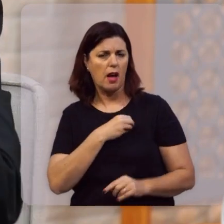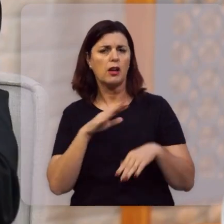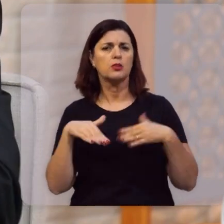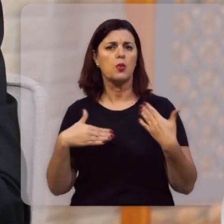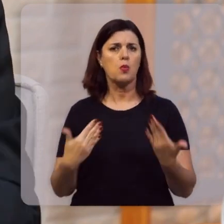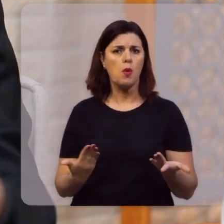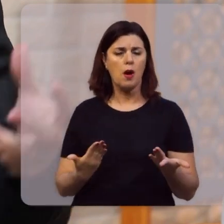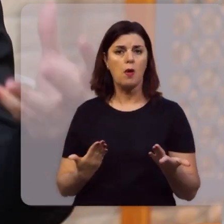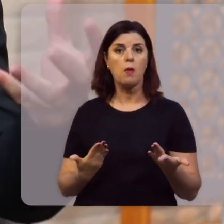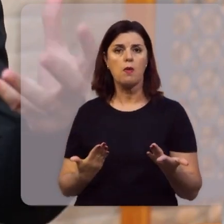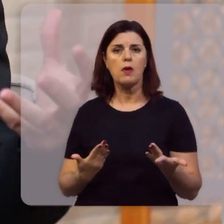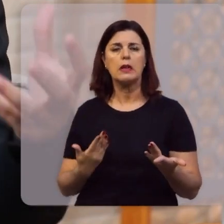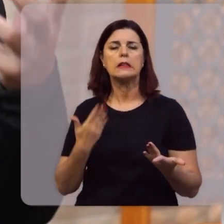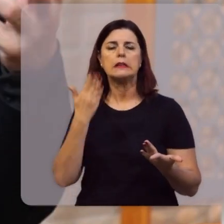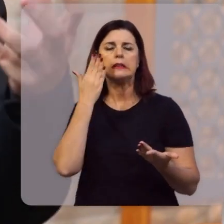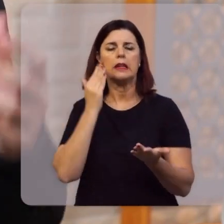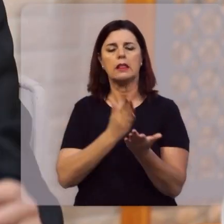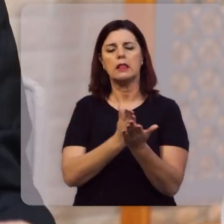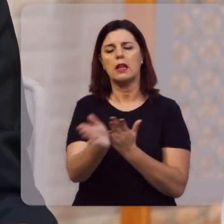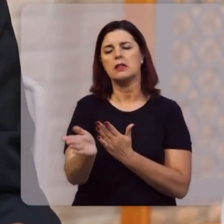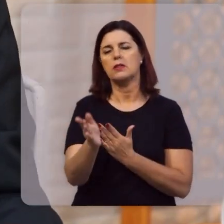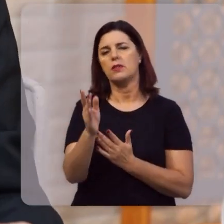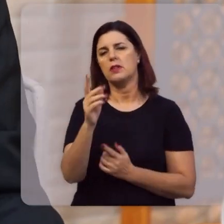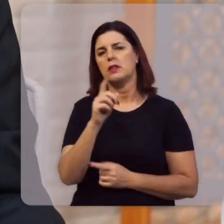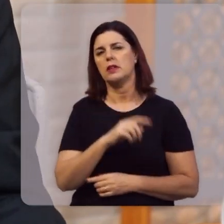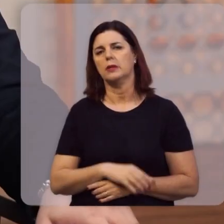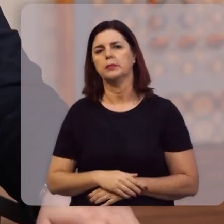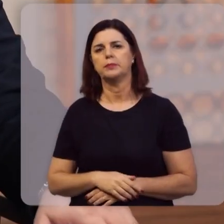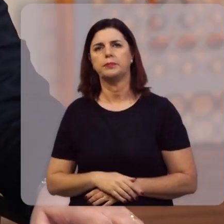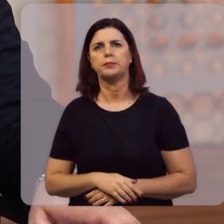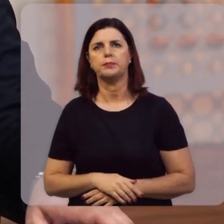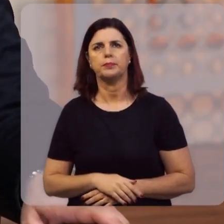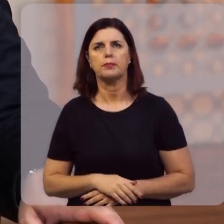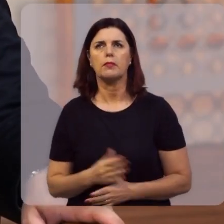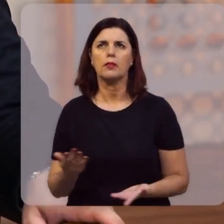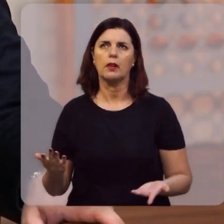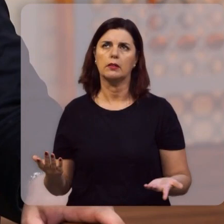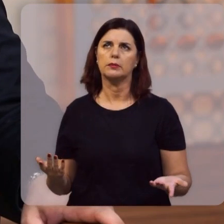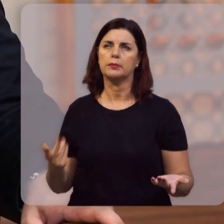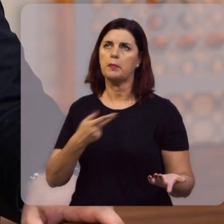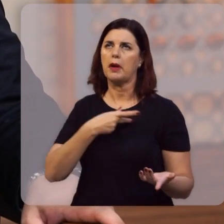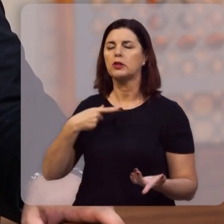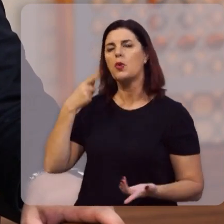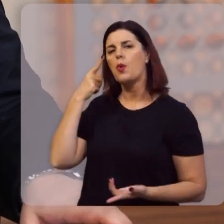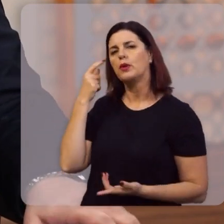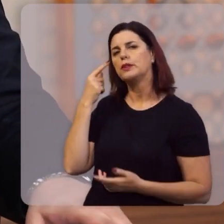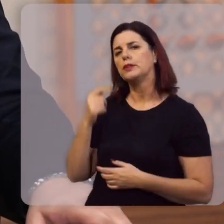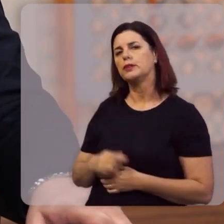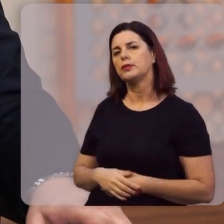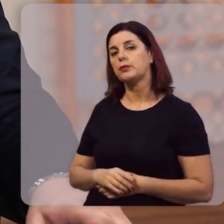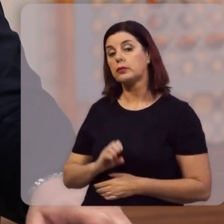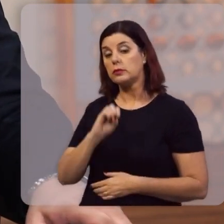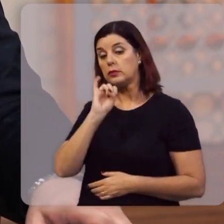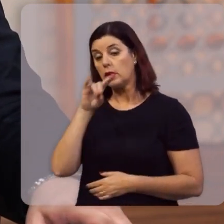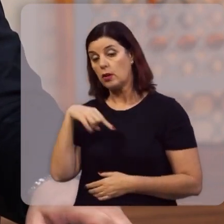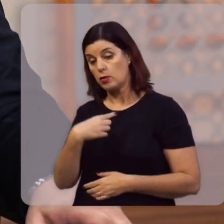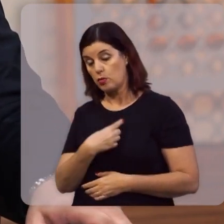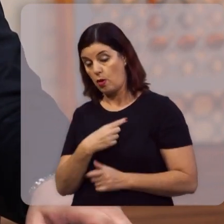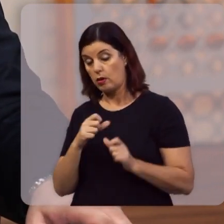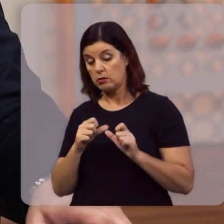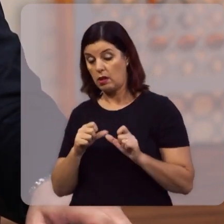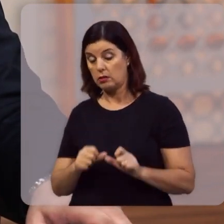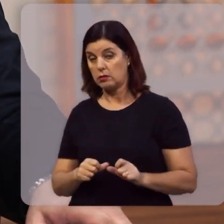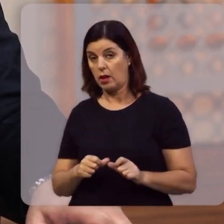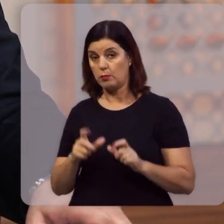realidade, acaba se desviando dos caminhos do Senhor. Querido reverendo Rodrigo, se nós estamos